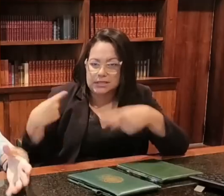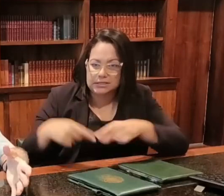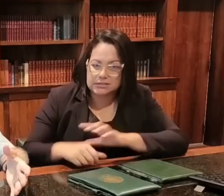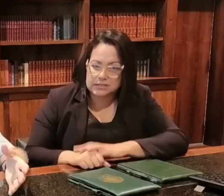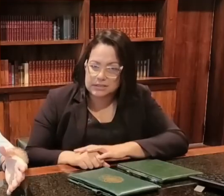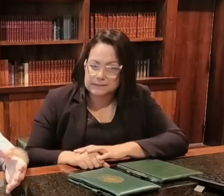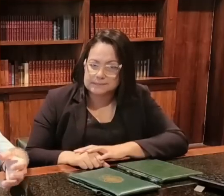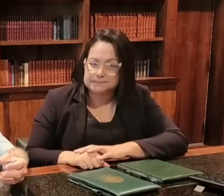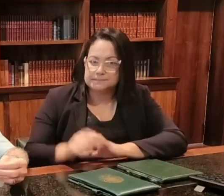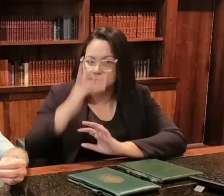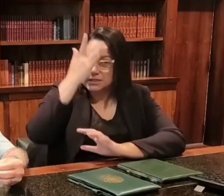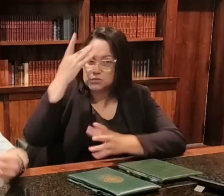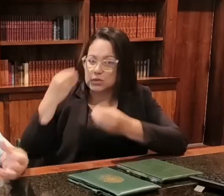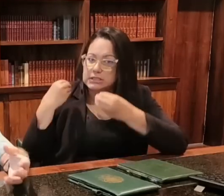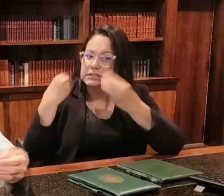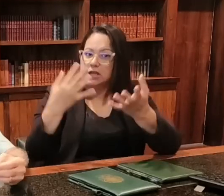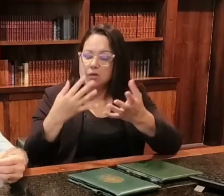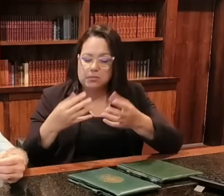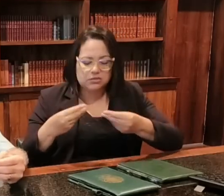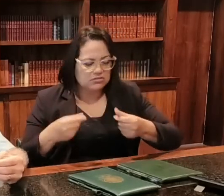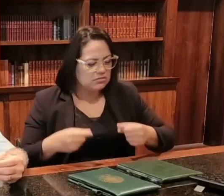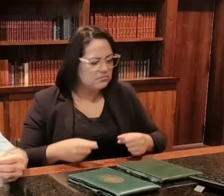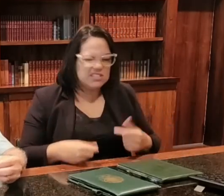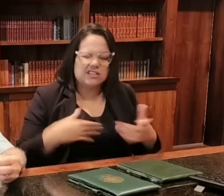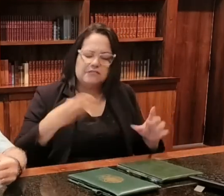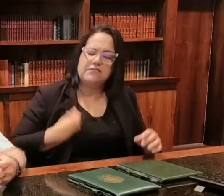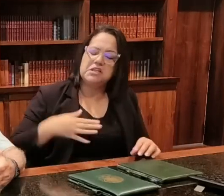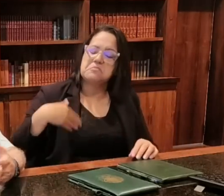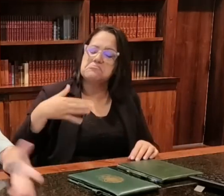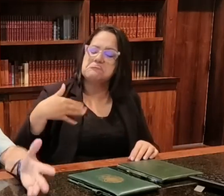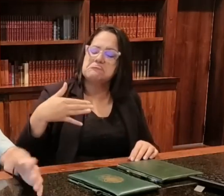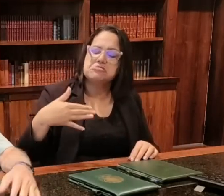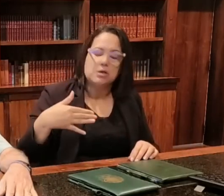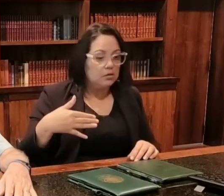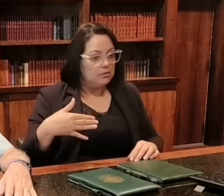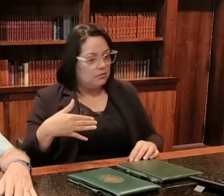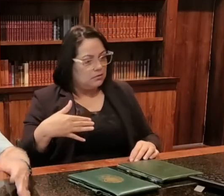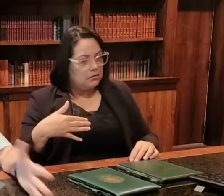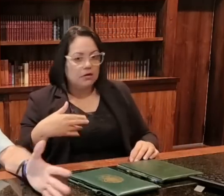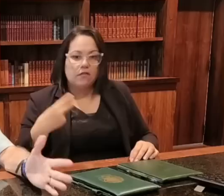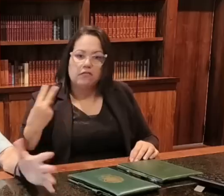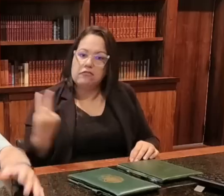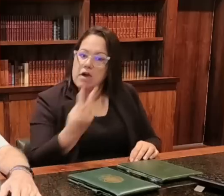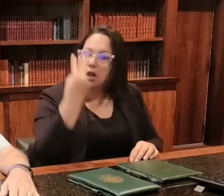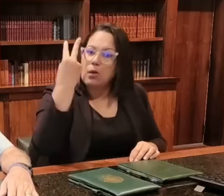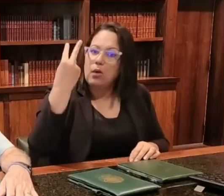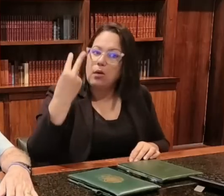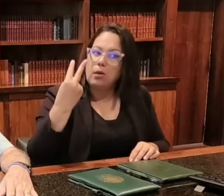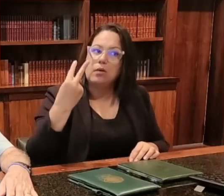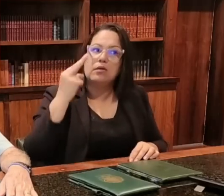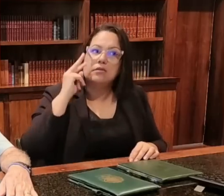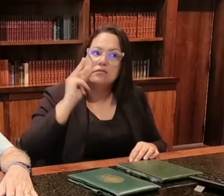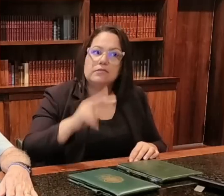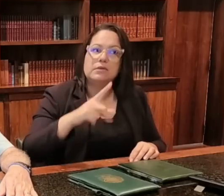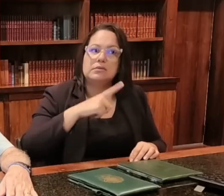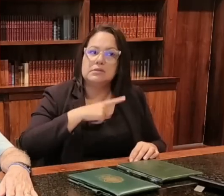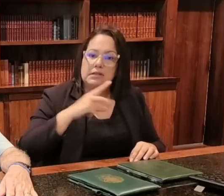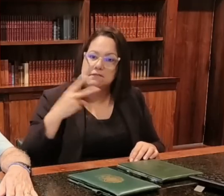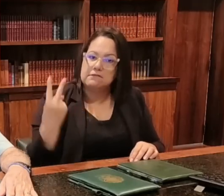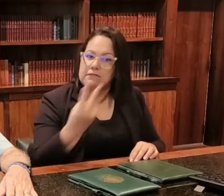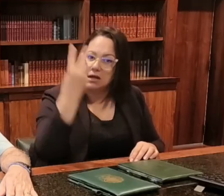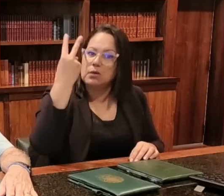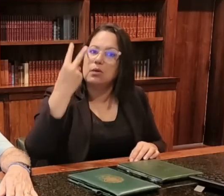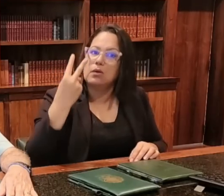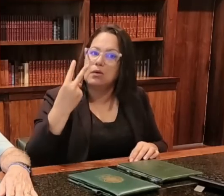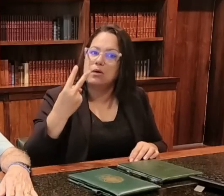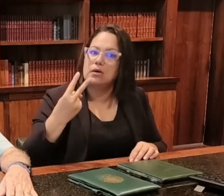falar com o seu povo lembra aquela expressão utilizada Fale com aqueles que estão nas ruas que estão pedindo é por uma mudança